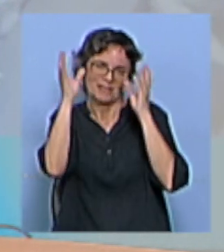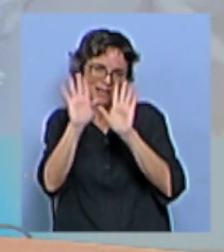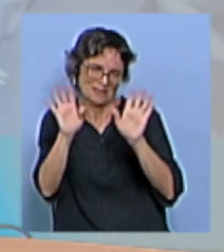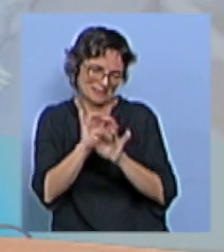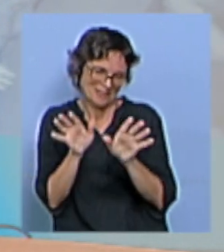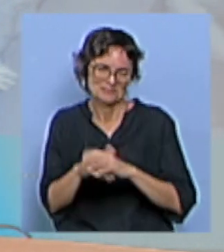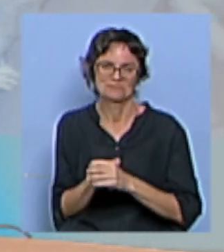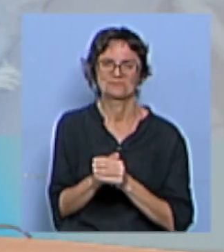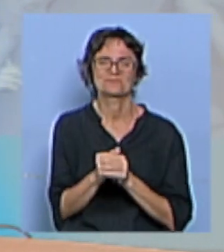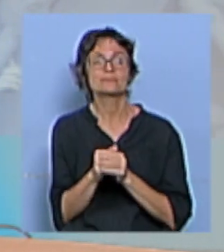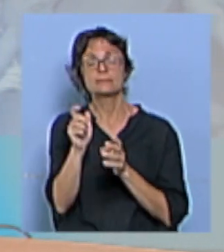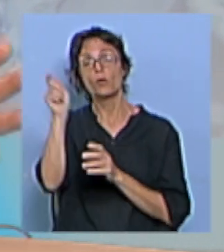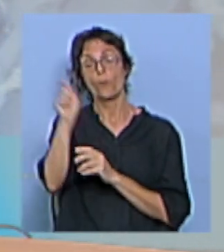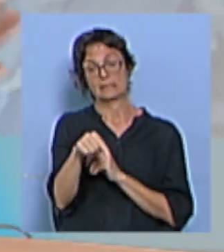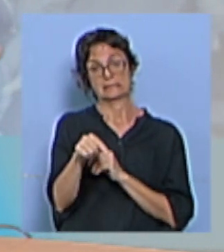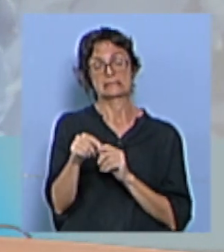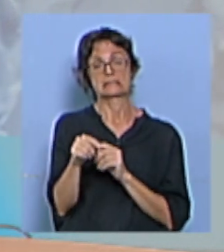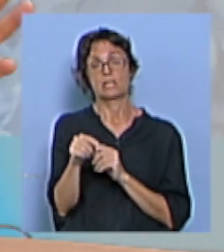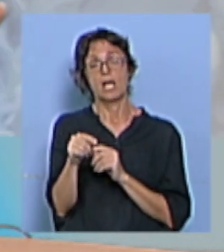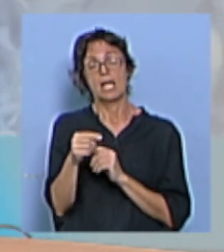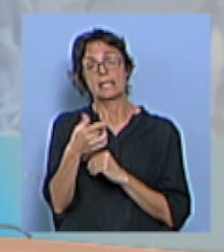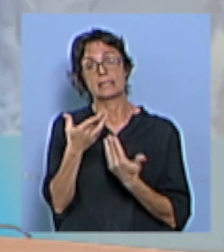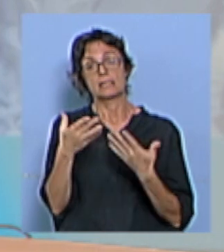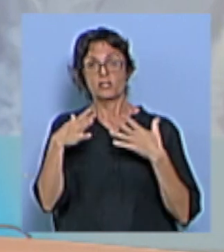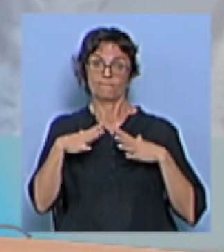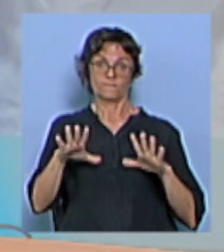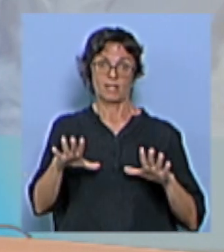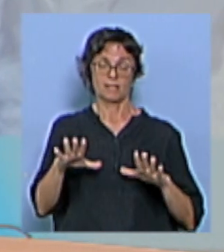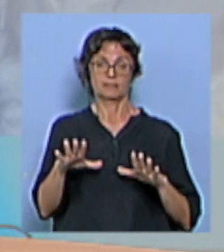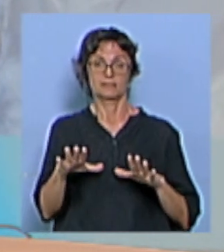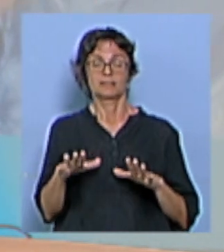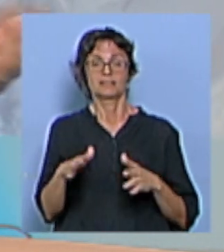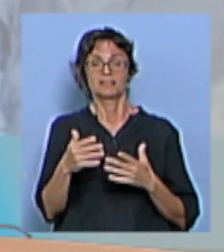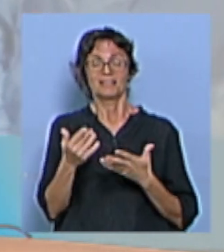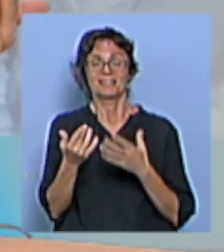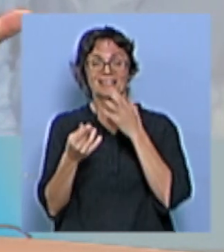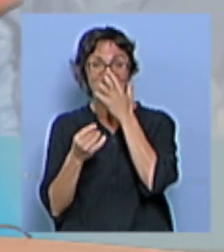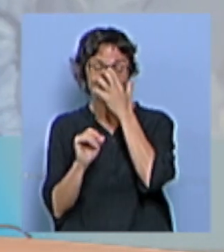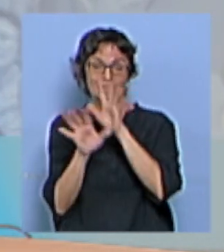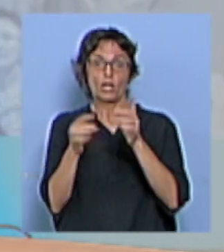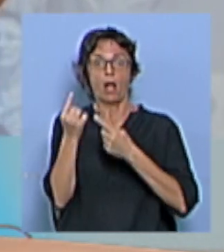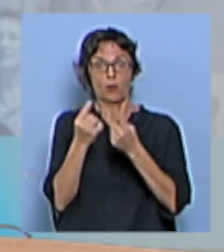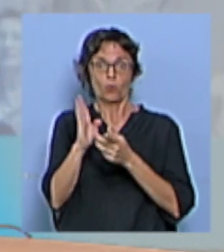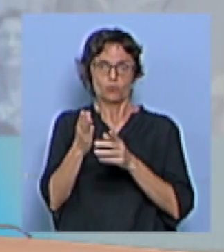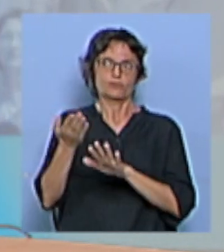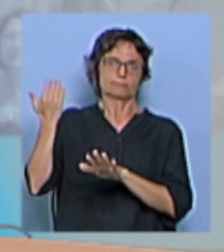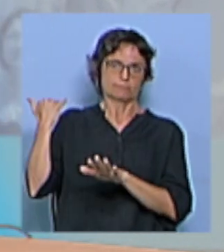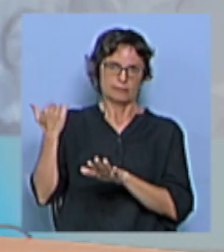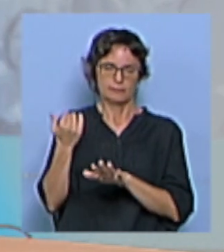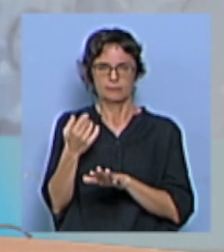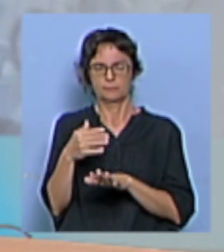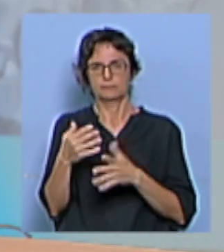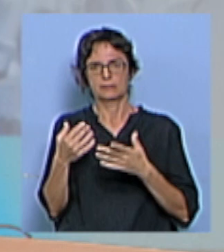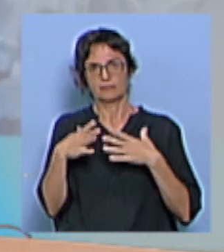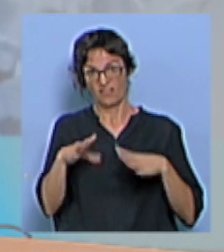é dedicado às férias, embora desta vez as férias, se calhar para muitos antecipar, já estiveram. As empresas